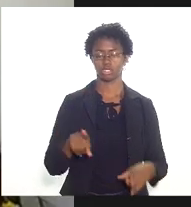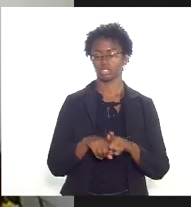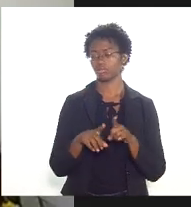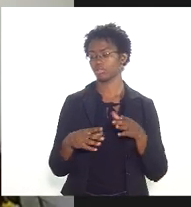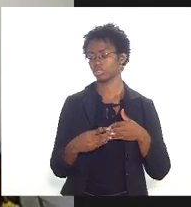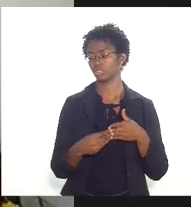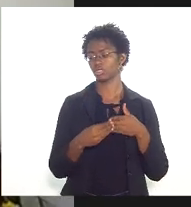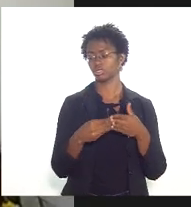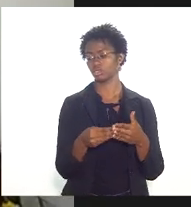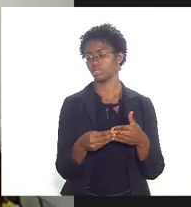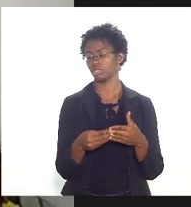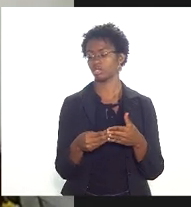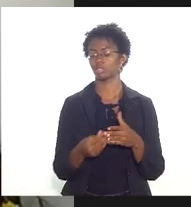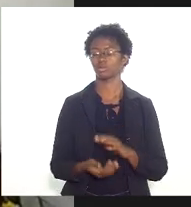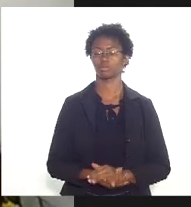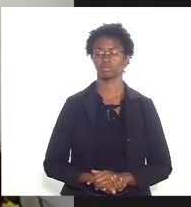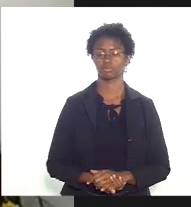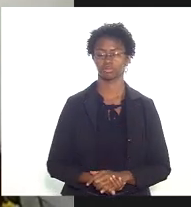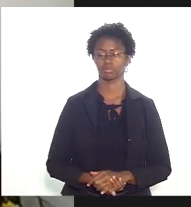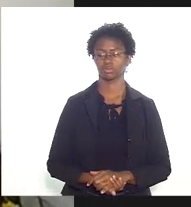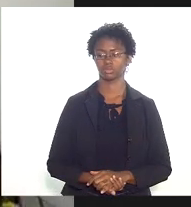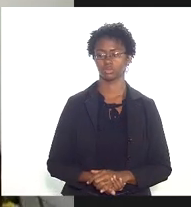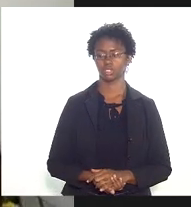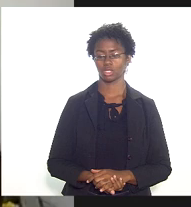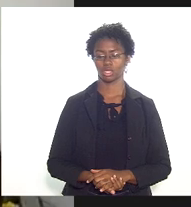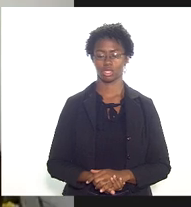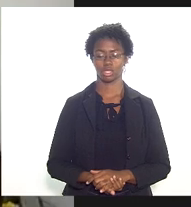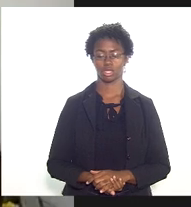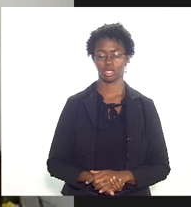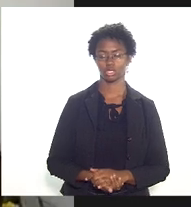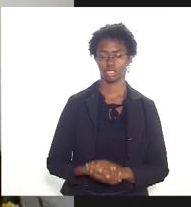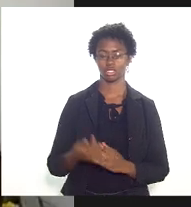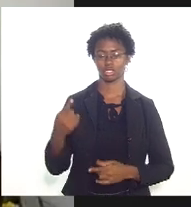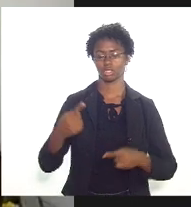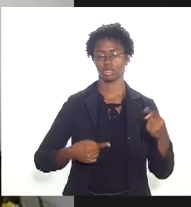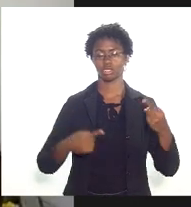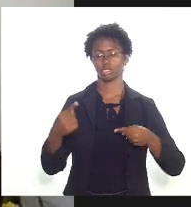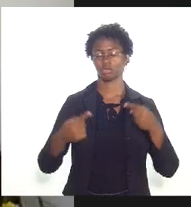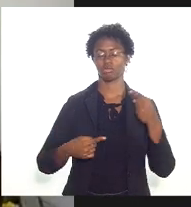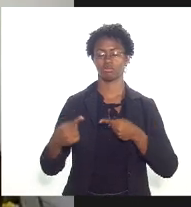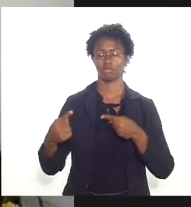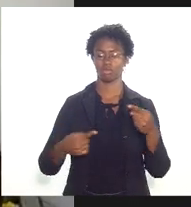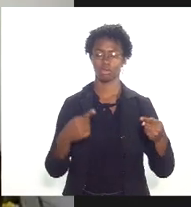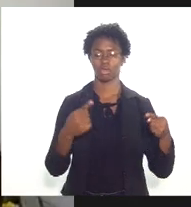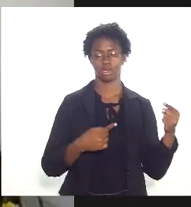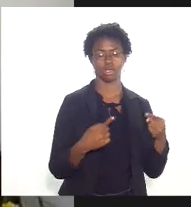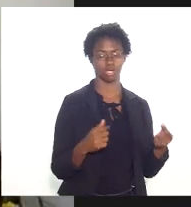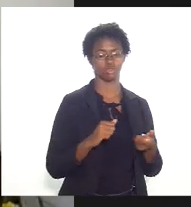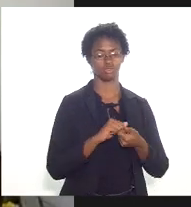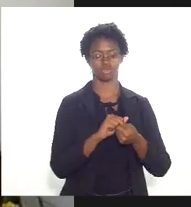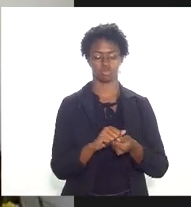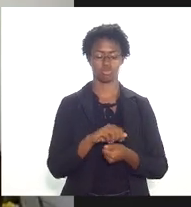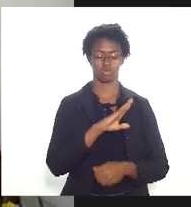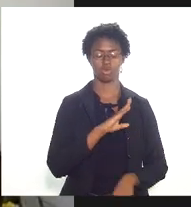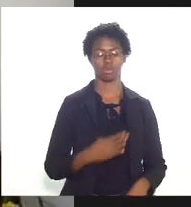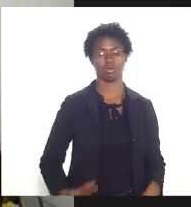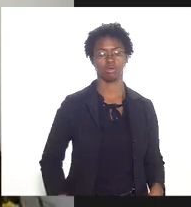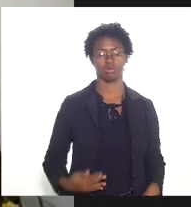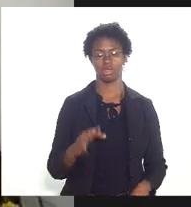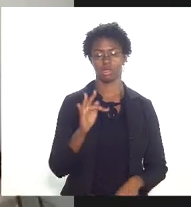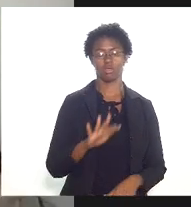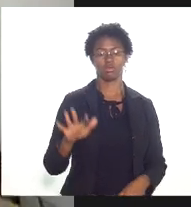algum meio de negociação e debate com o governo federal é